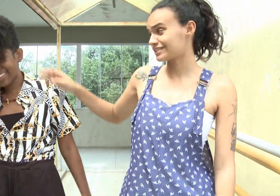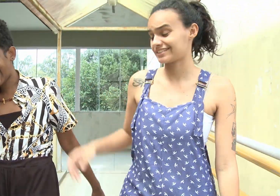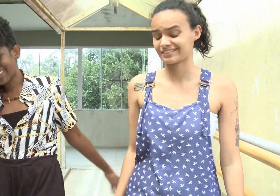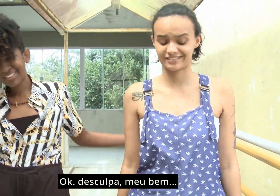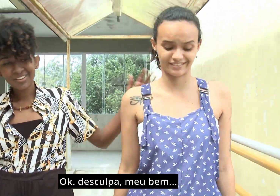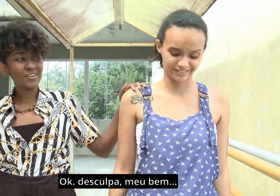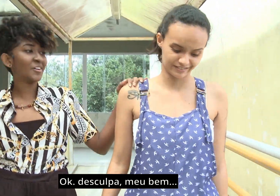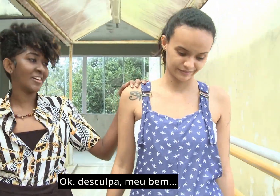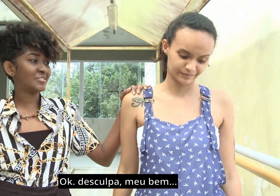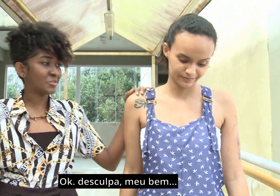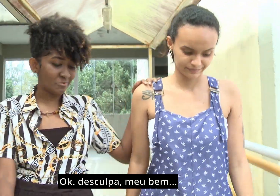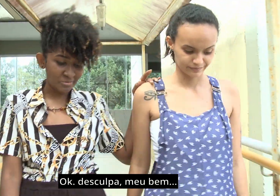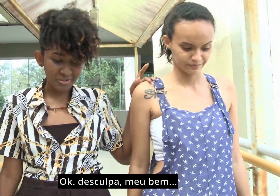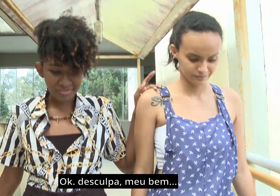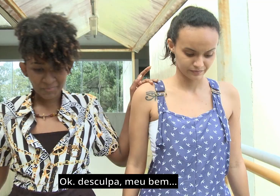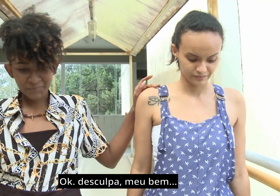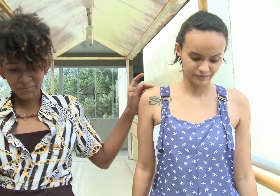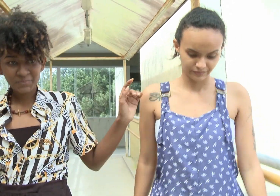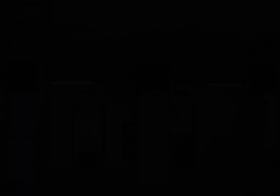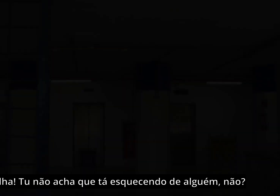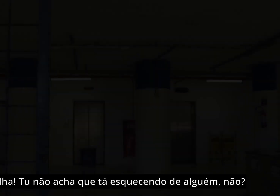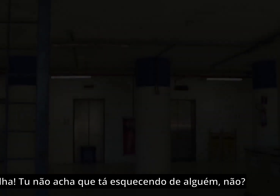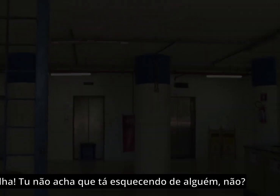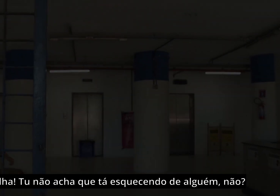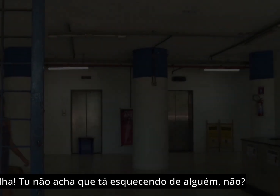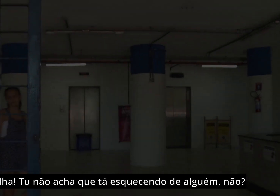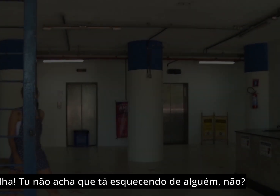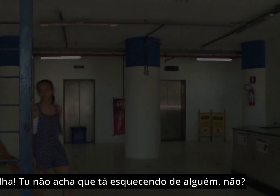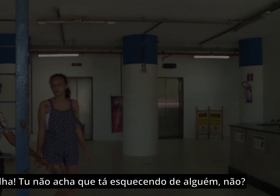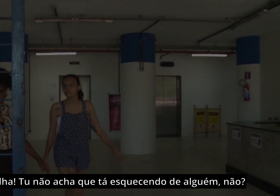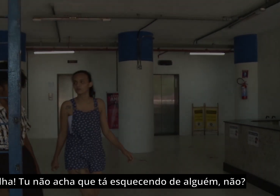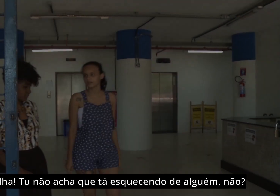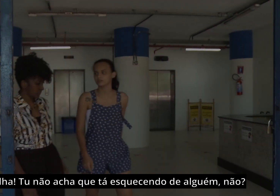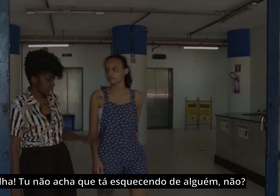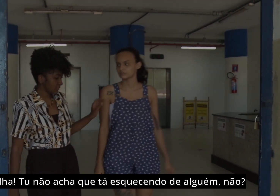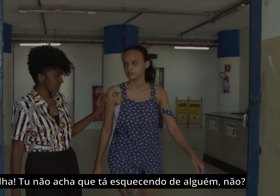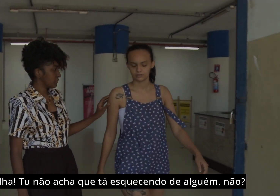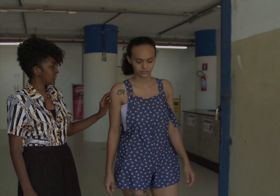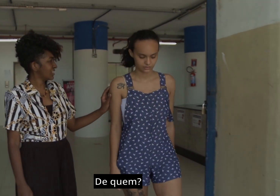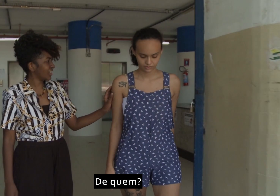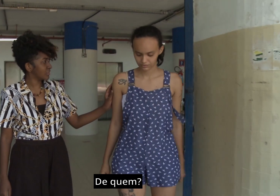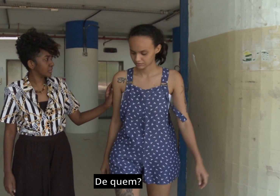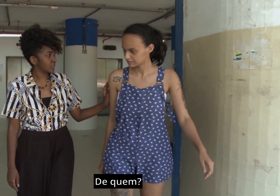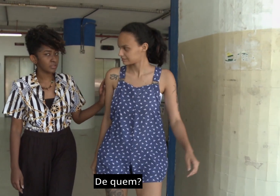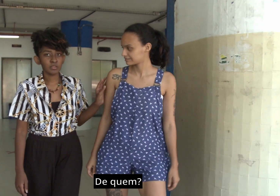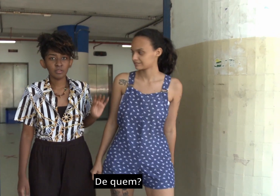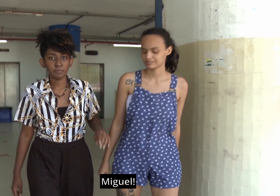dentro. Ok, desculpa, meu bem. Olha, tu não acha que tá esquecendo de alguém, não? De